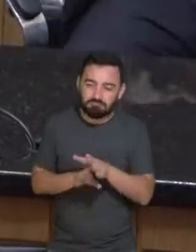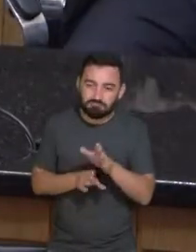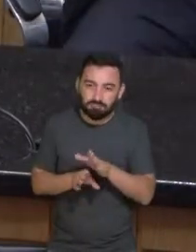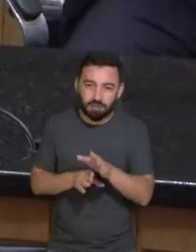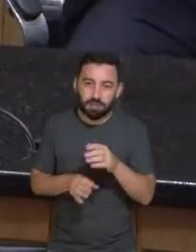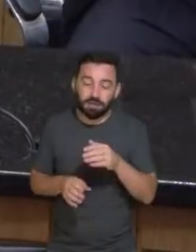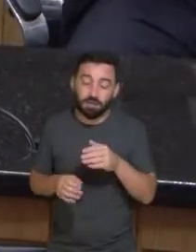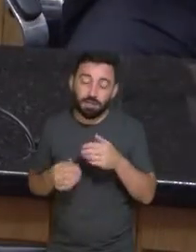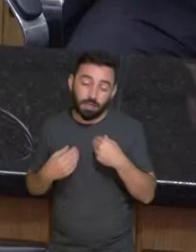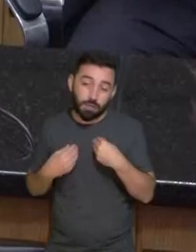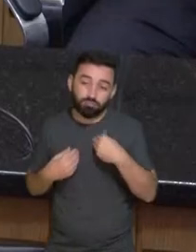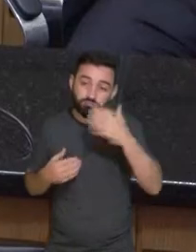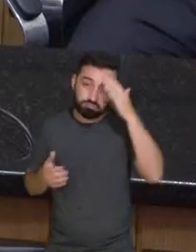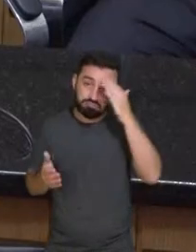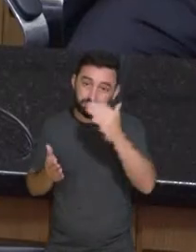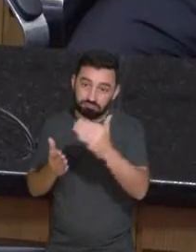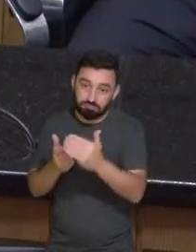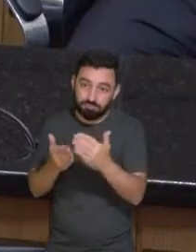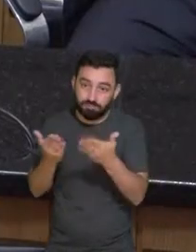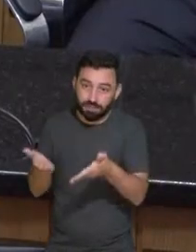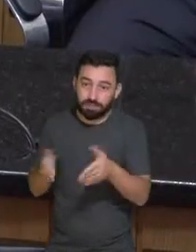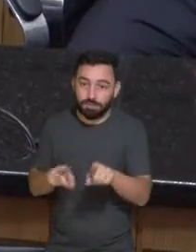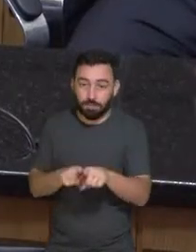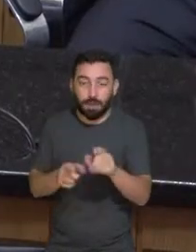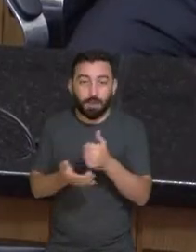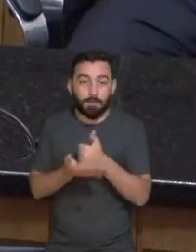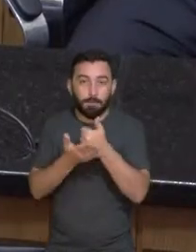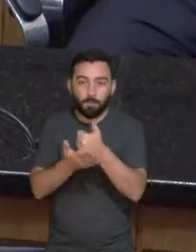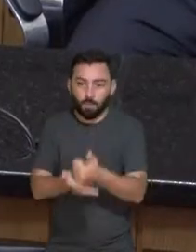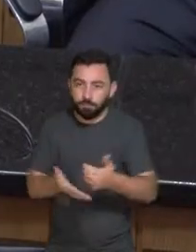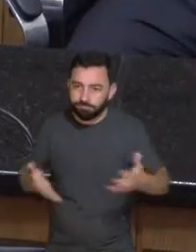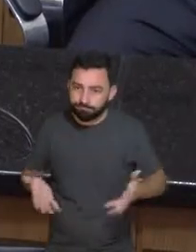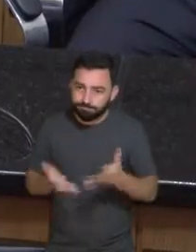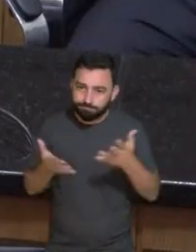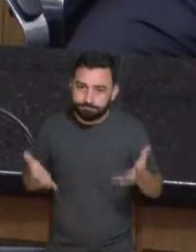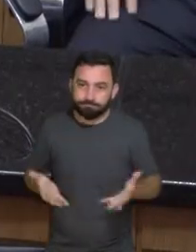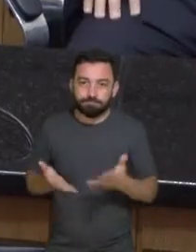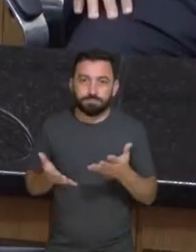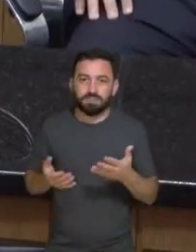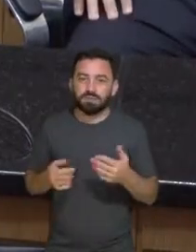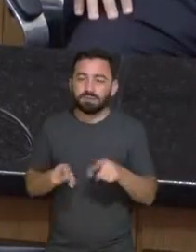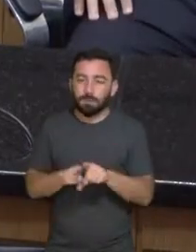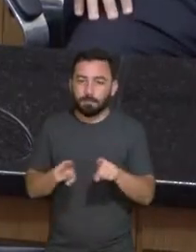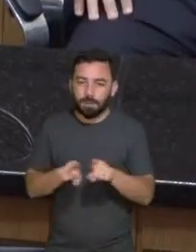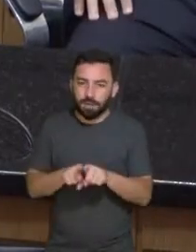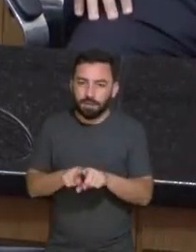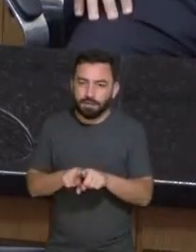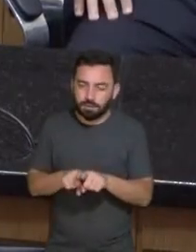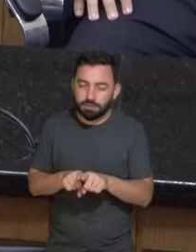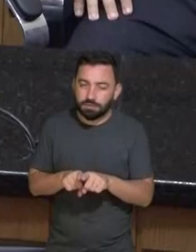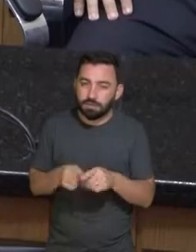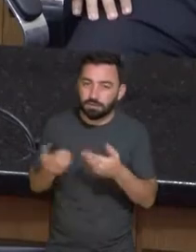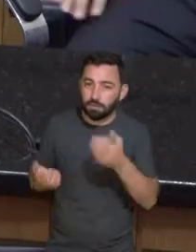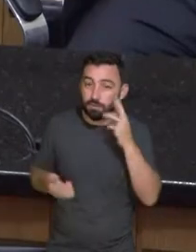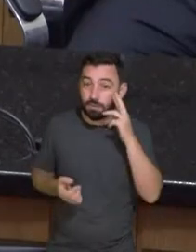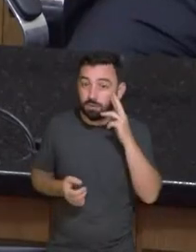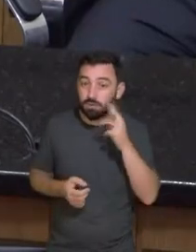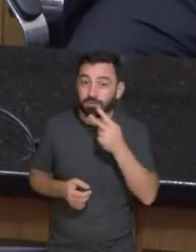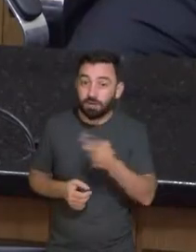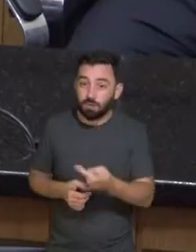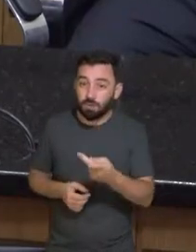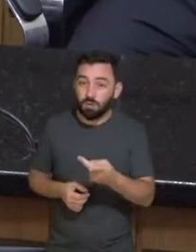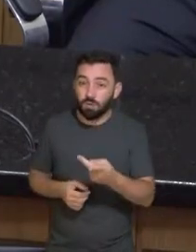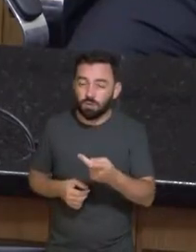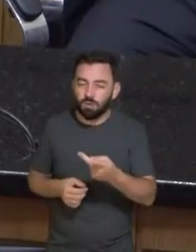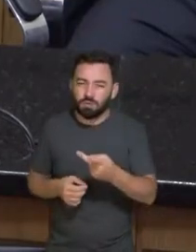sugestão dele, inclusive, e apoiando essa iniciativa. E também, deputado Minotto coloca parques e narguile e